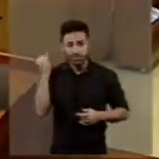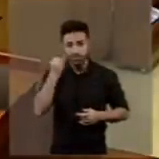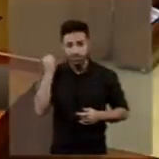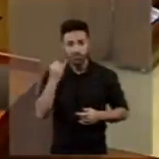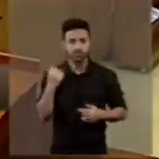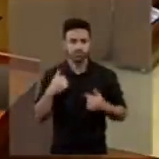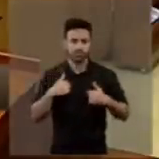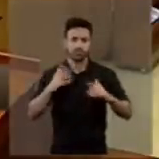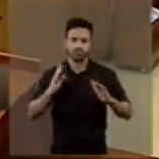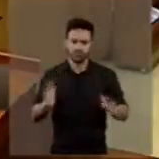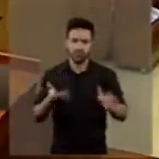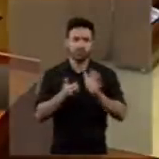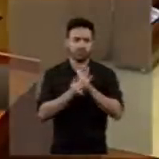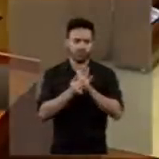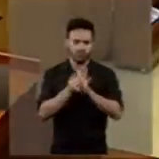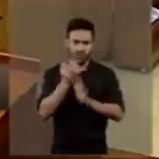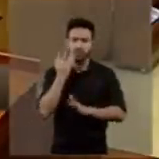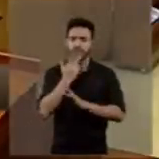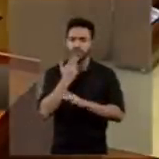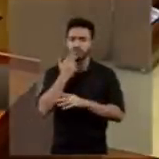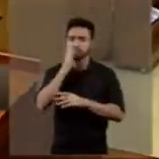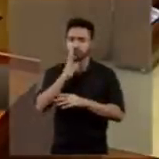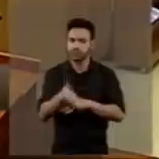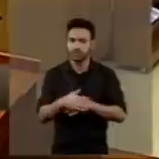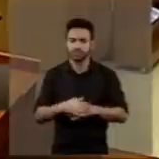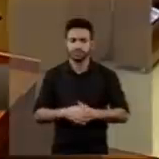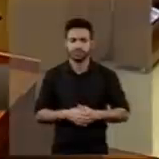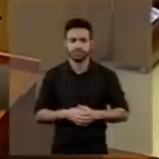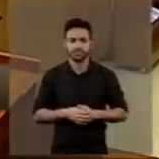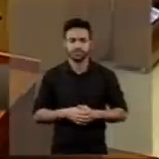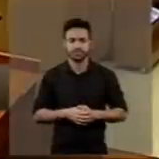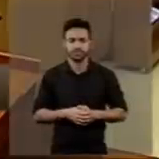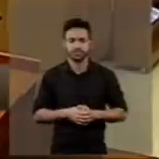me pronunciei várias vezes neste feito e